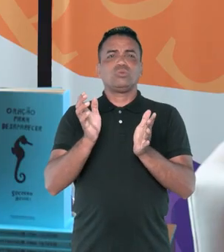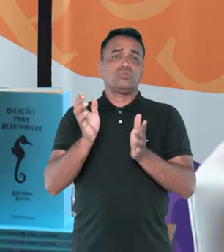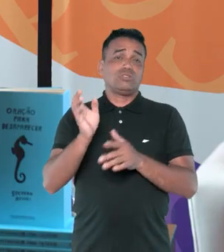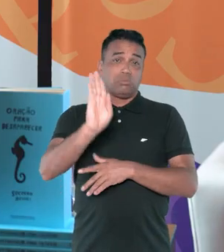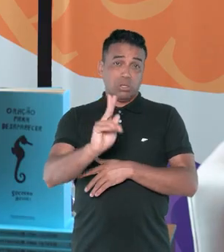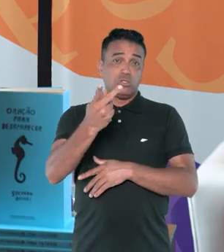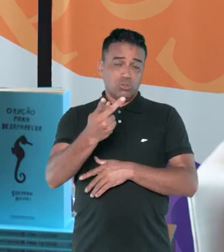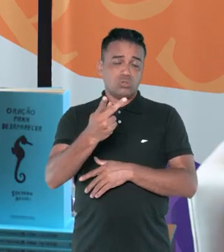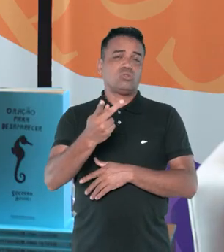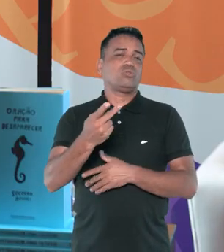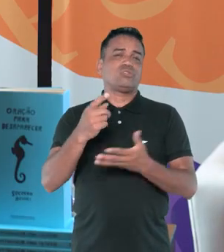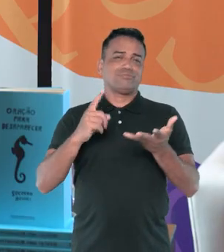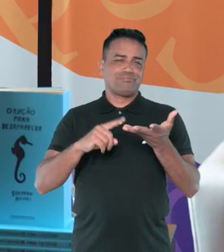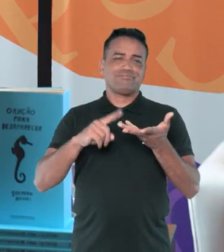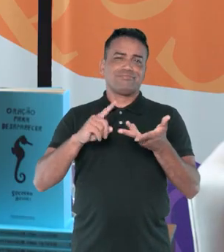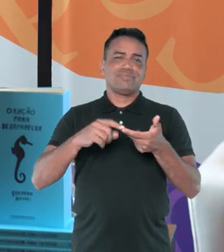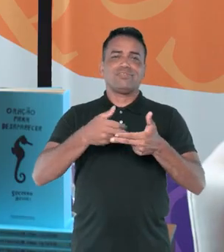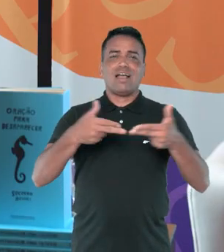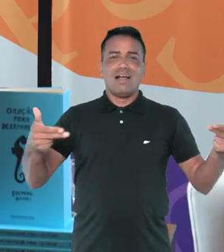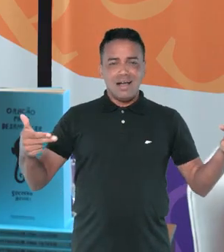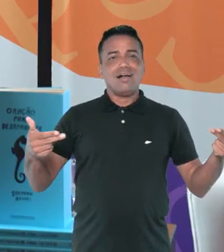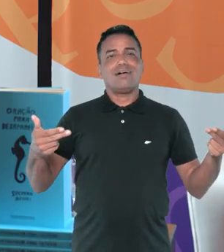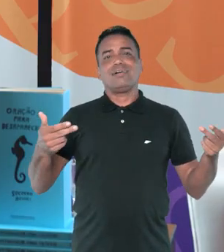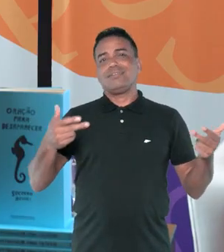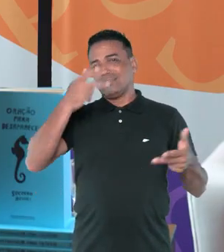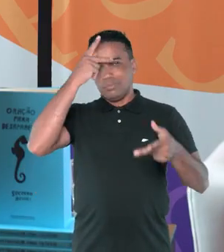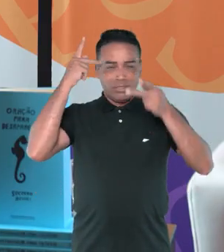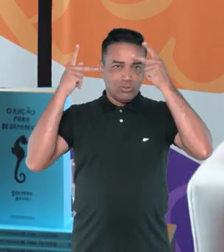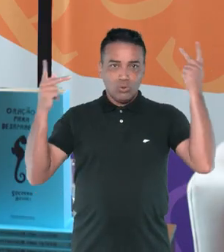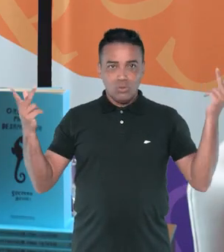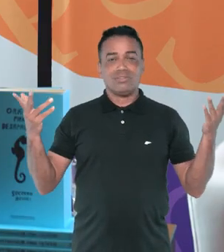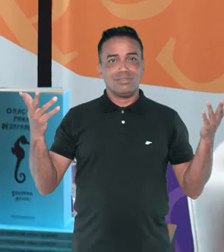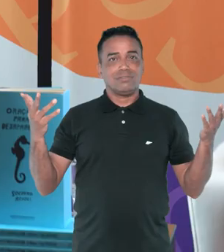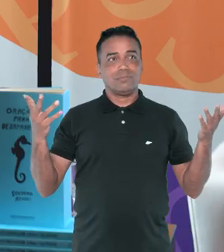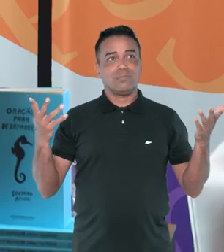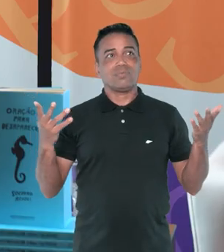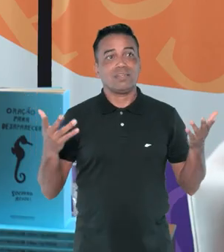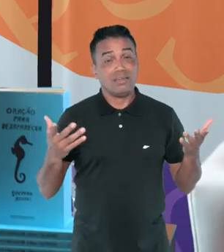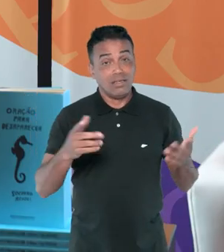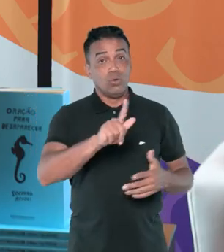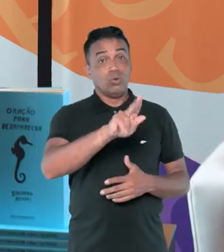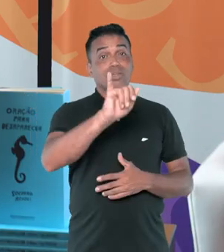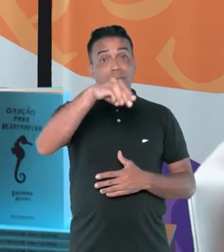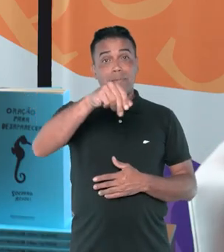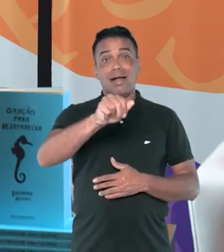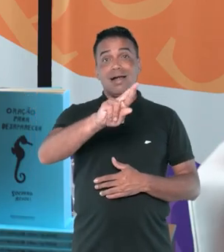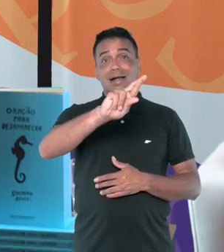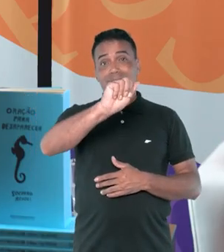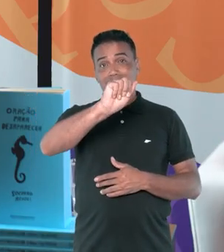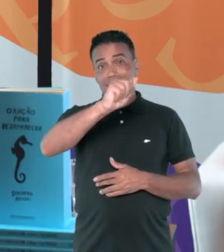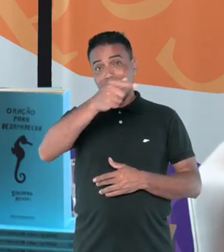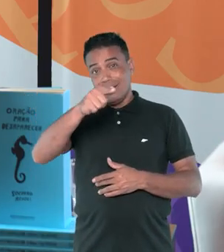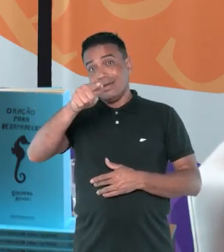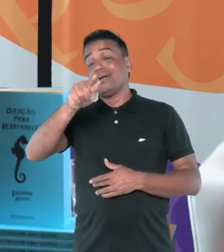né? Afrânio de Melo Franco, Pedro Nava, Guimarães Rosa, não foi por causa dele, mas foi iniciar o